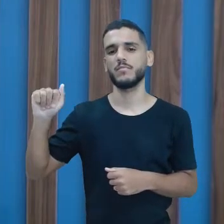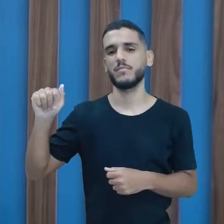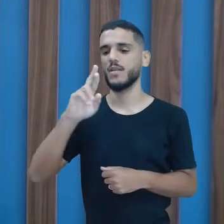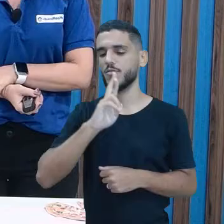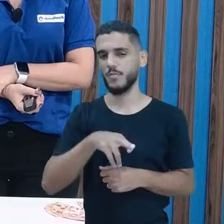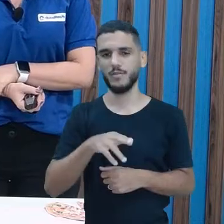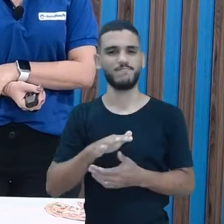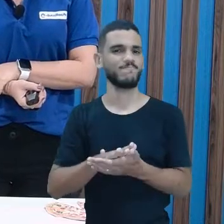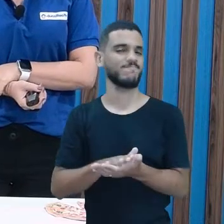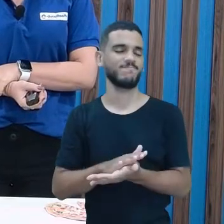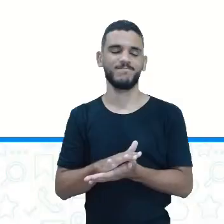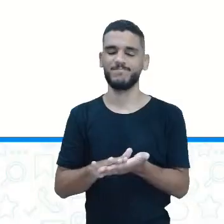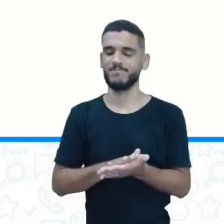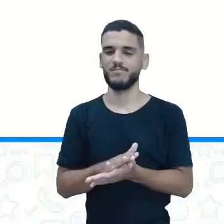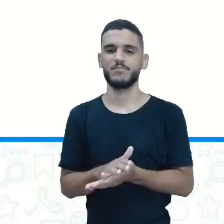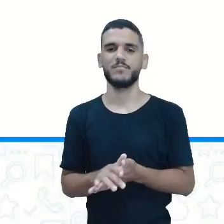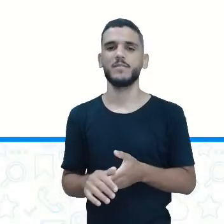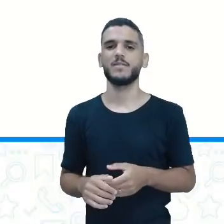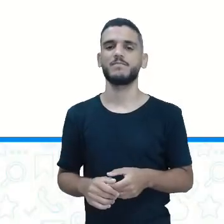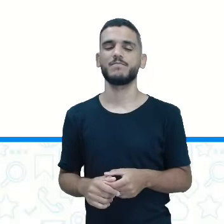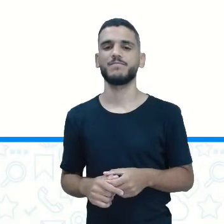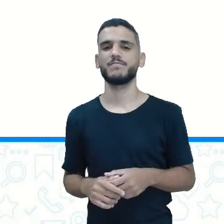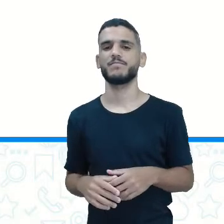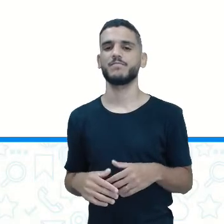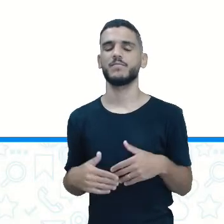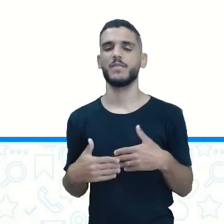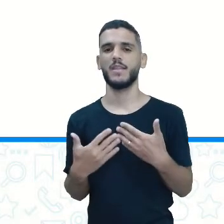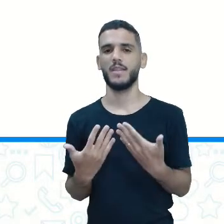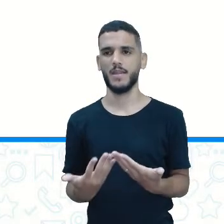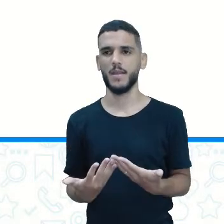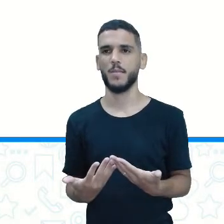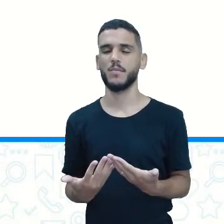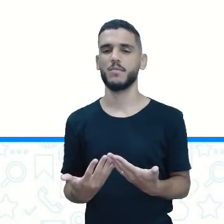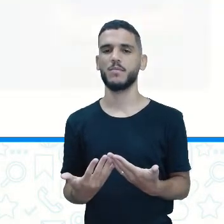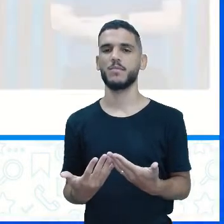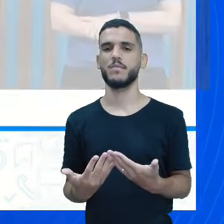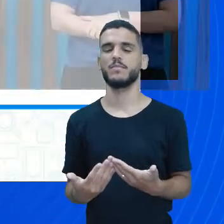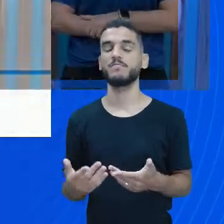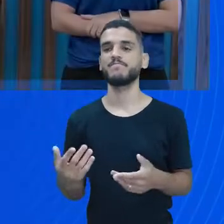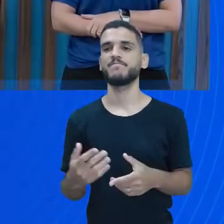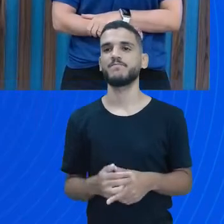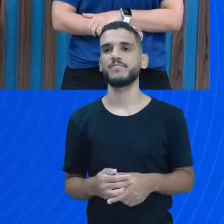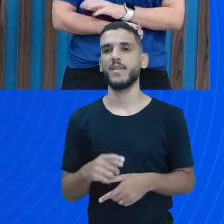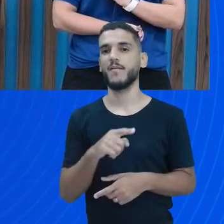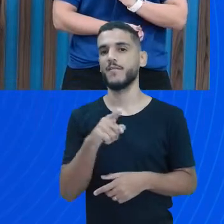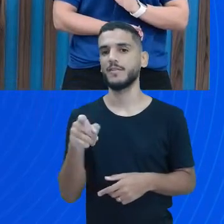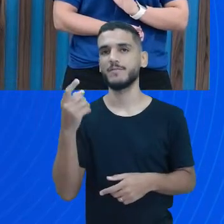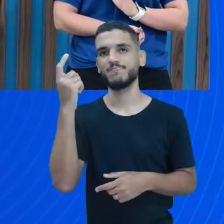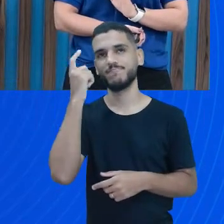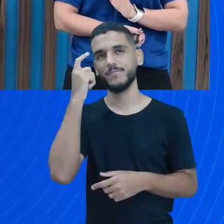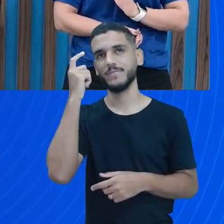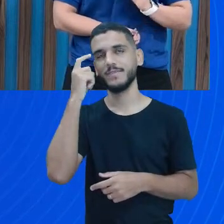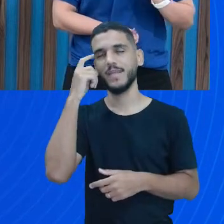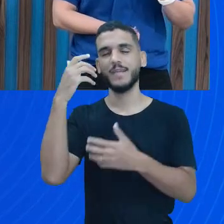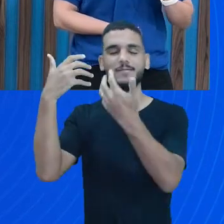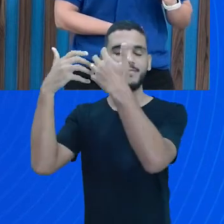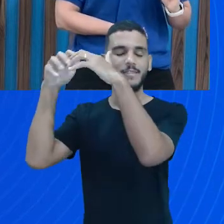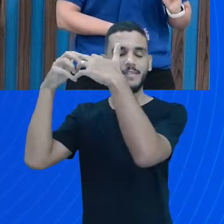Então, vamos lá. Mais um probleminha aqui para vocês pensarem e refletir como é que